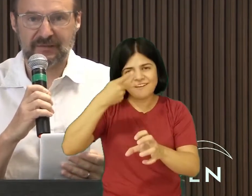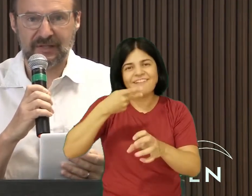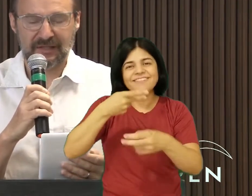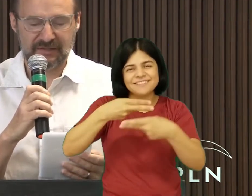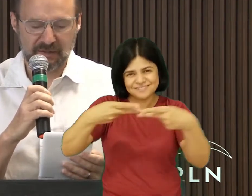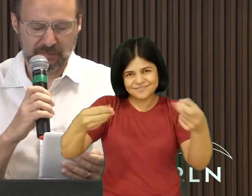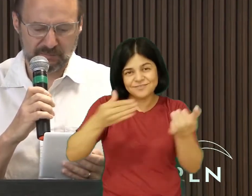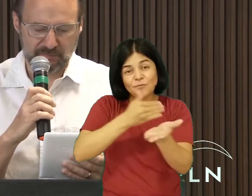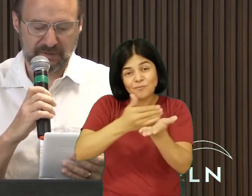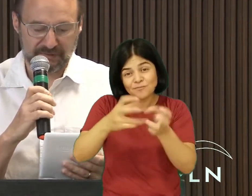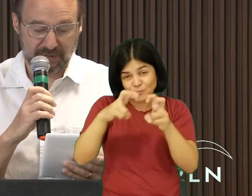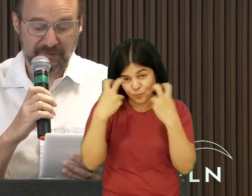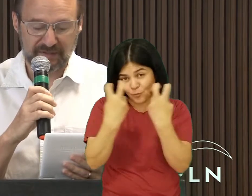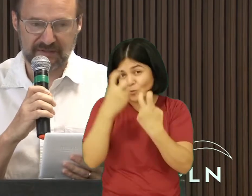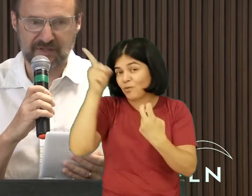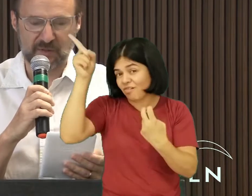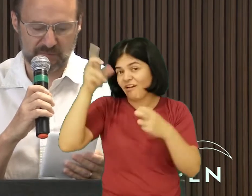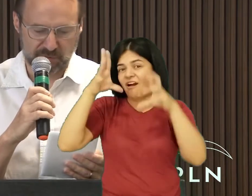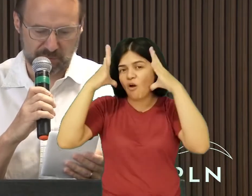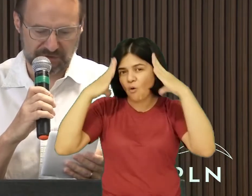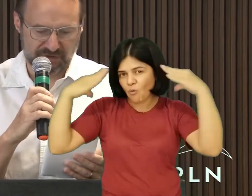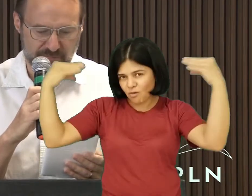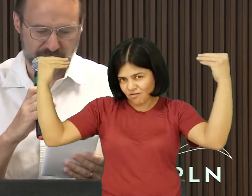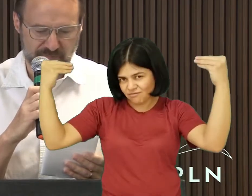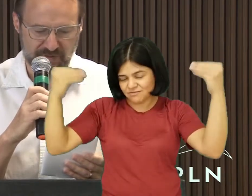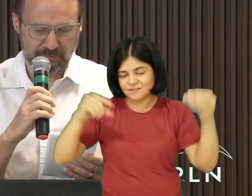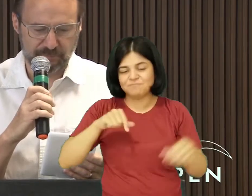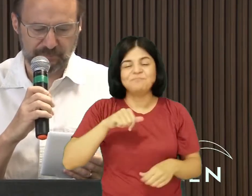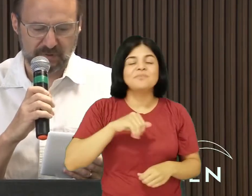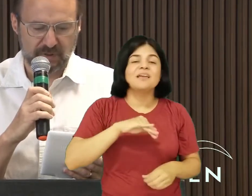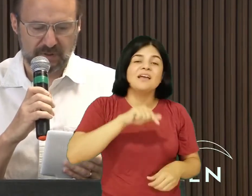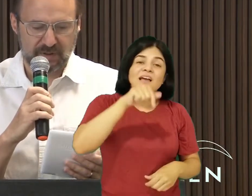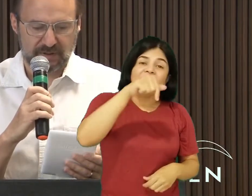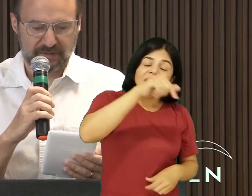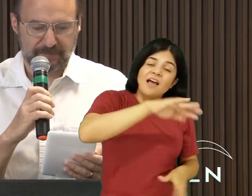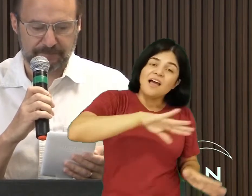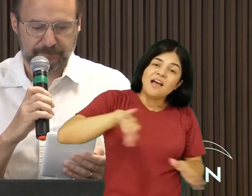esperança, eles estão também nesse salmo de hoje, né?